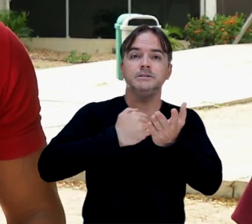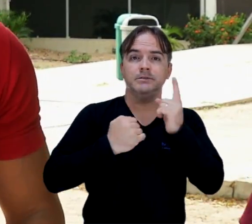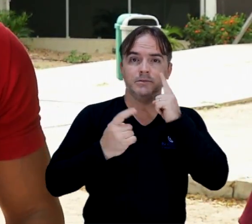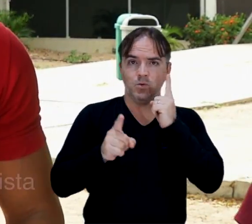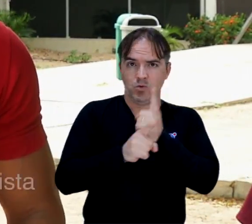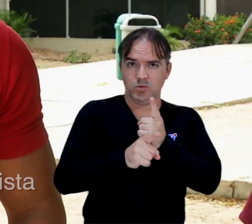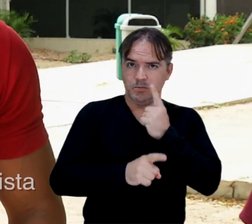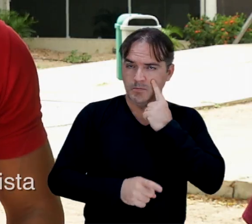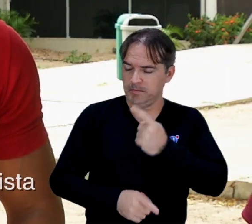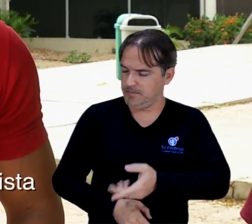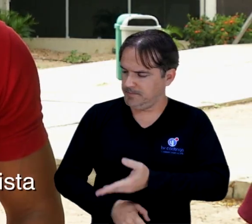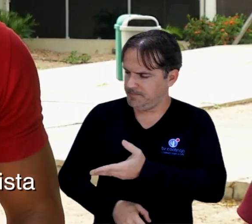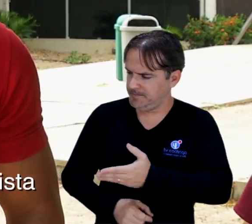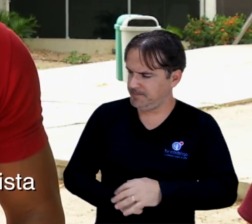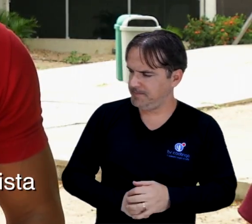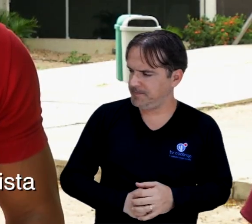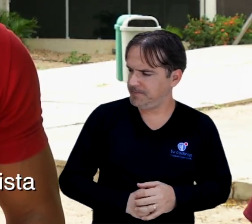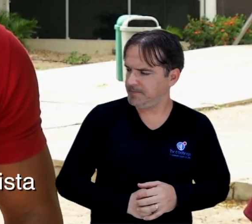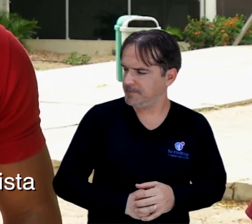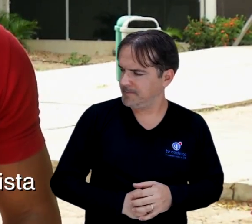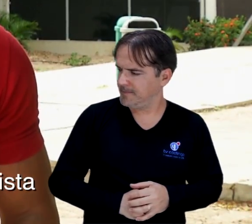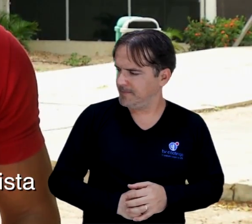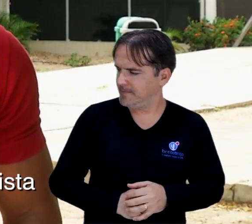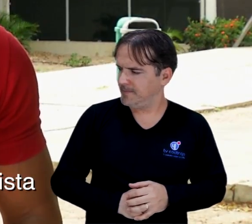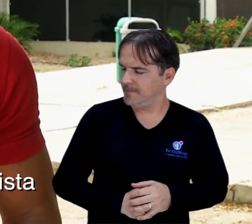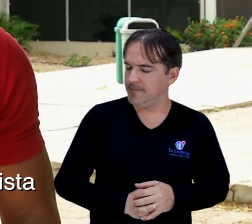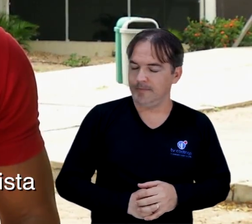ser feitas pelo site